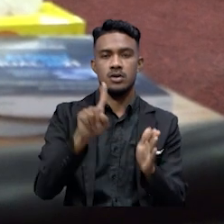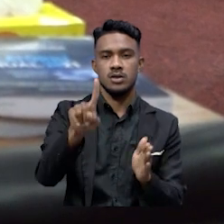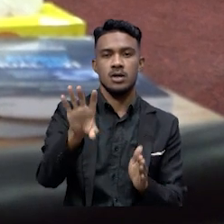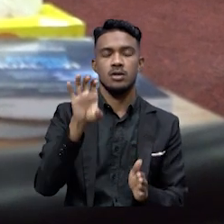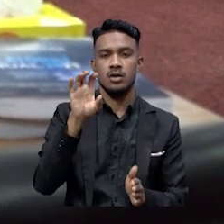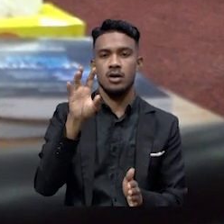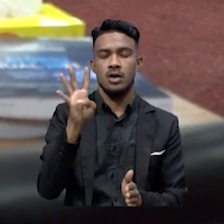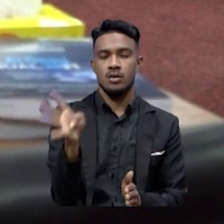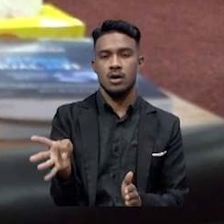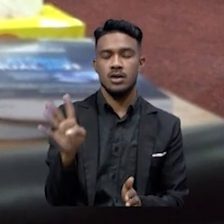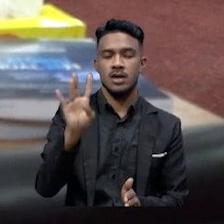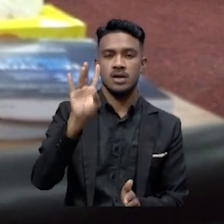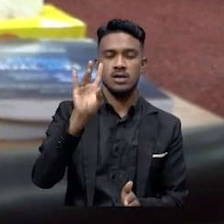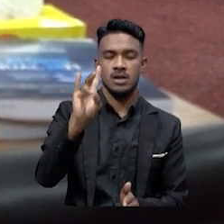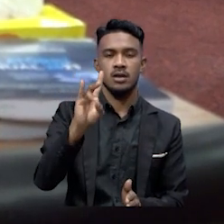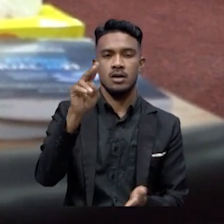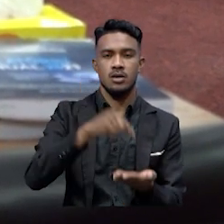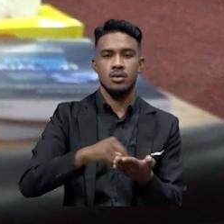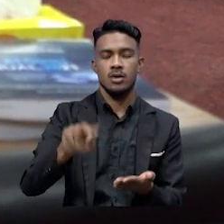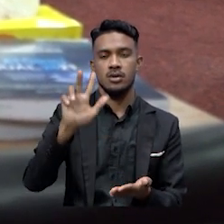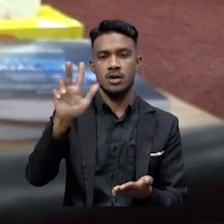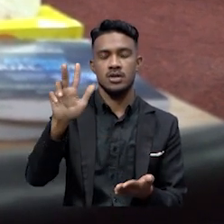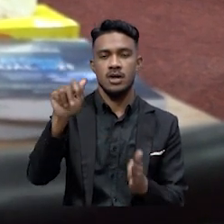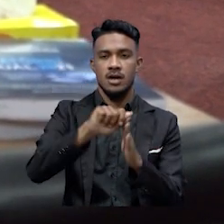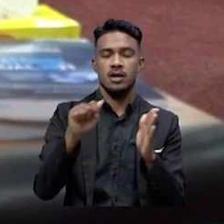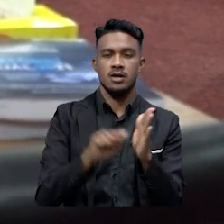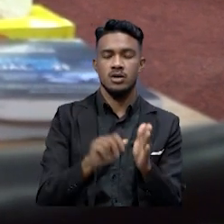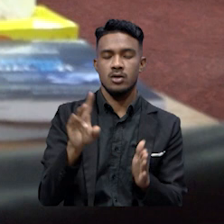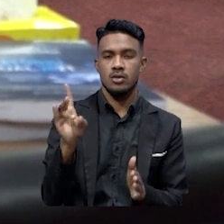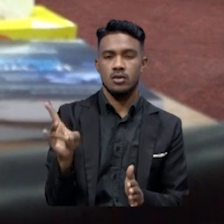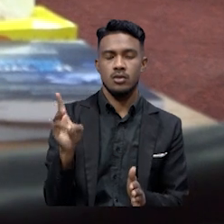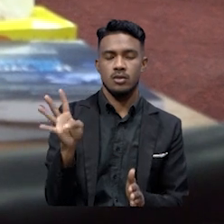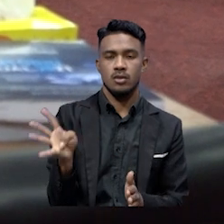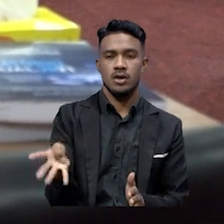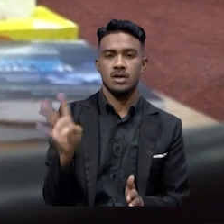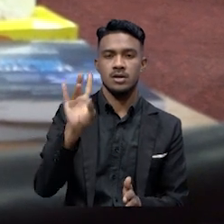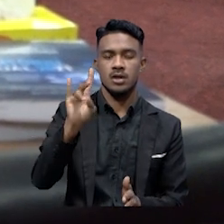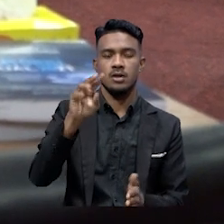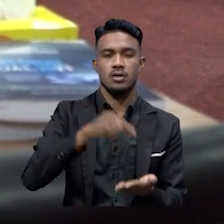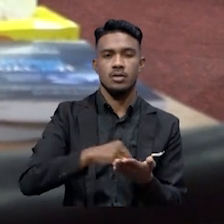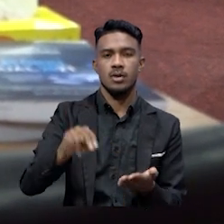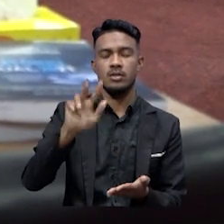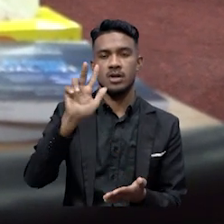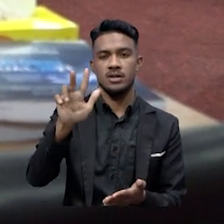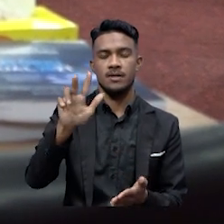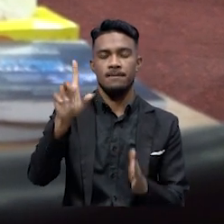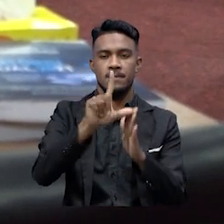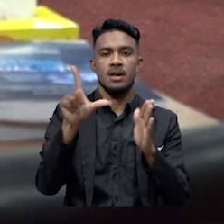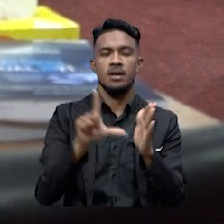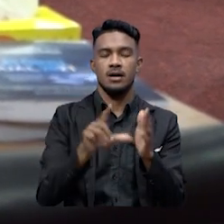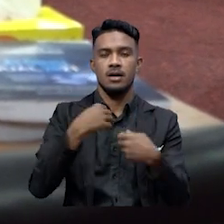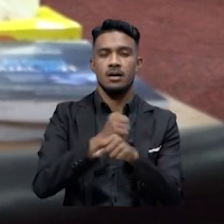147 nomor 3 Constituição artigo 147 nomor 3 kata lei